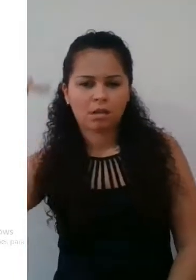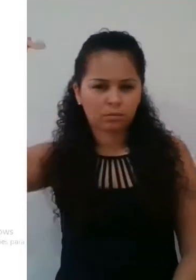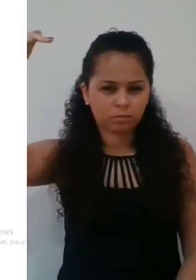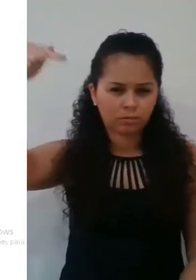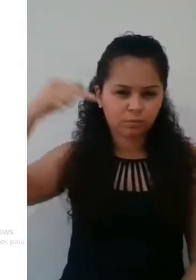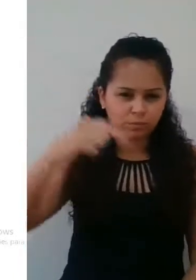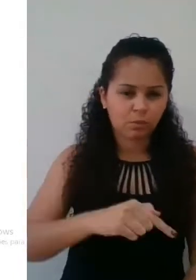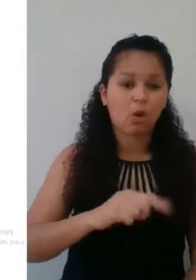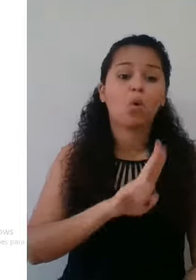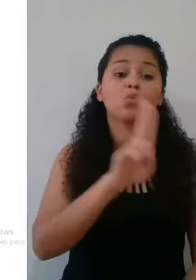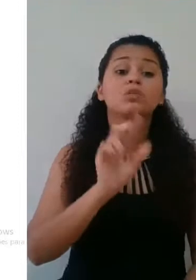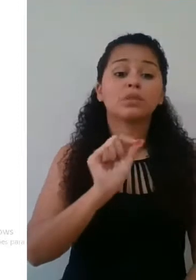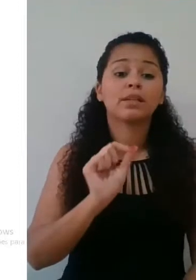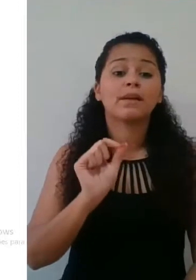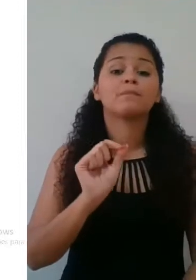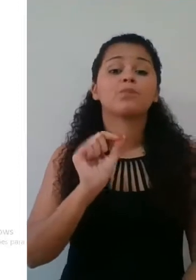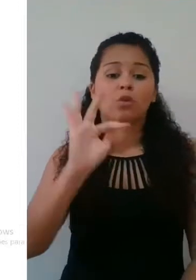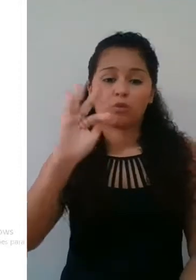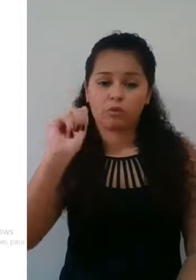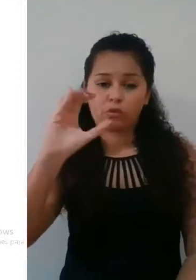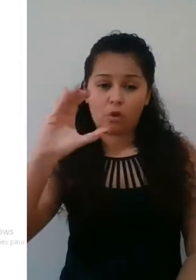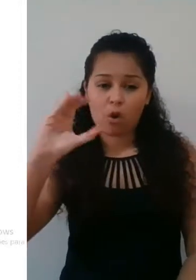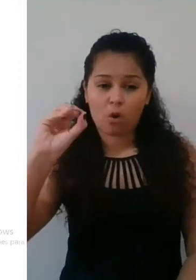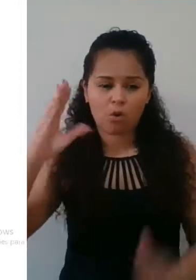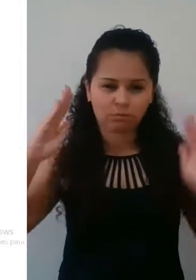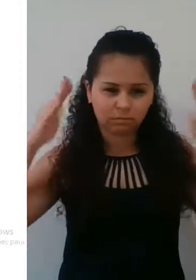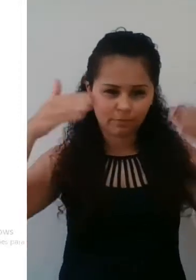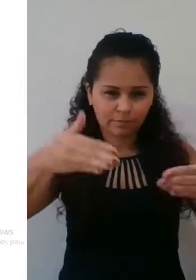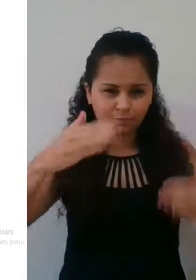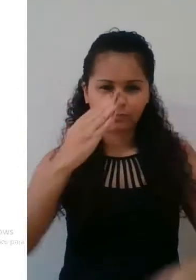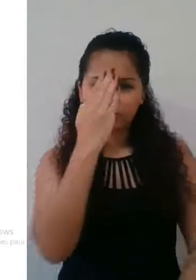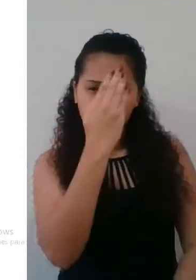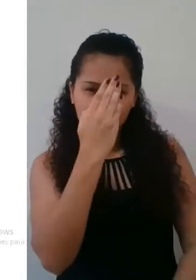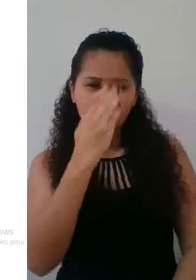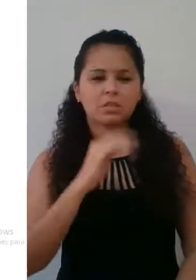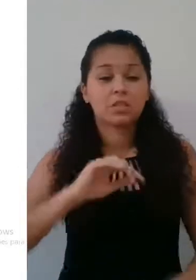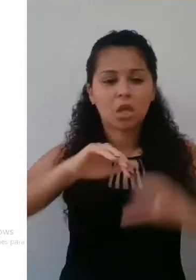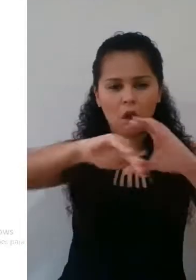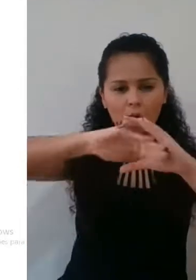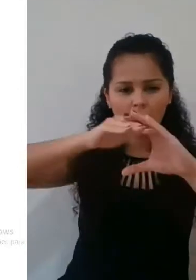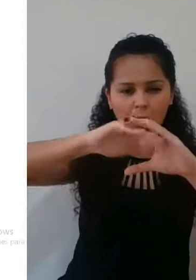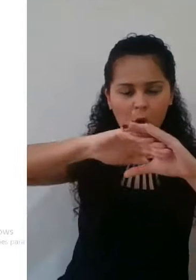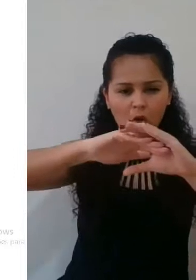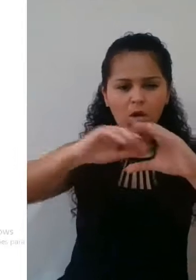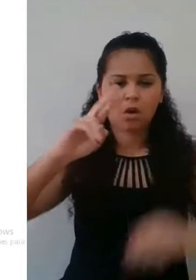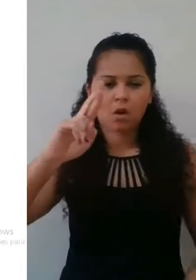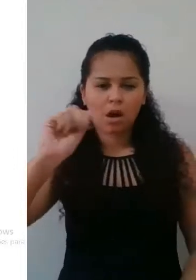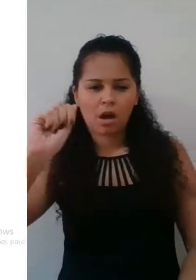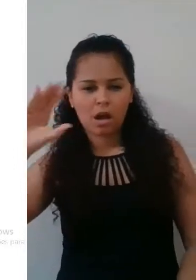pelo foco do espelho. Então você nota aqui, ó, para espelho côncavo, o raio vem paralelo, ele é